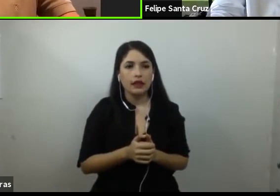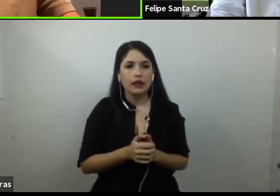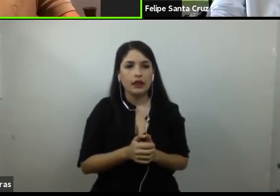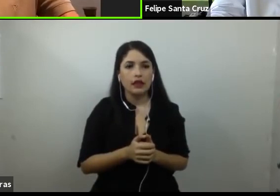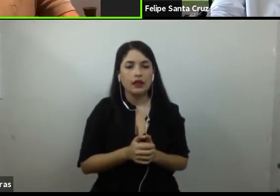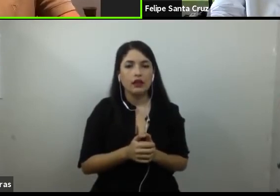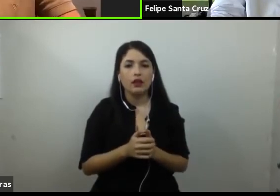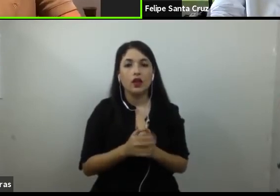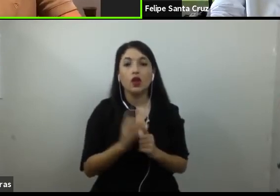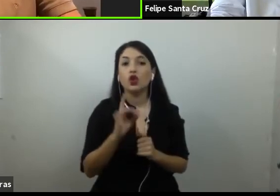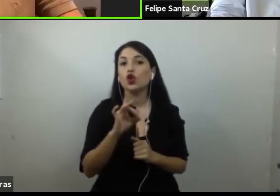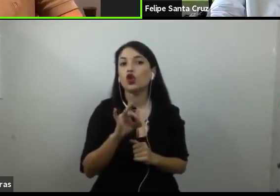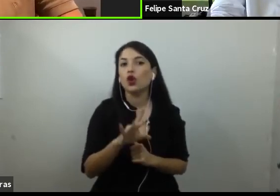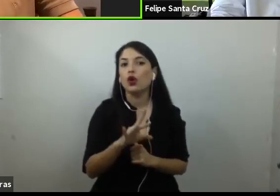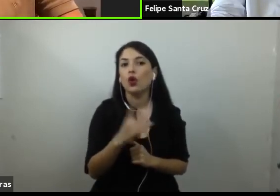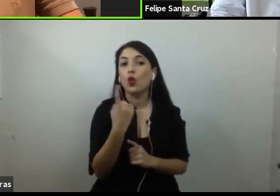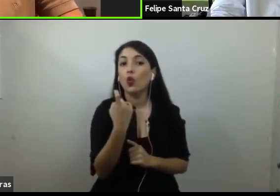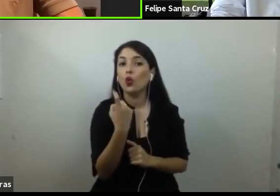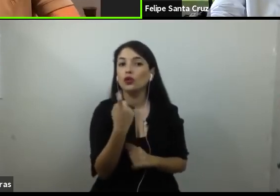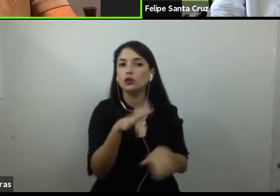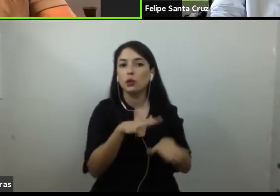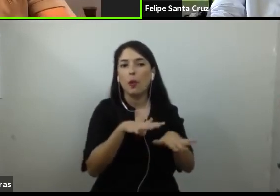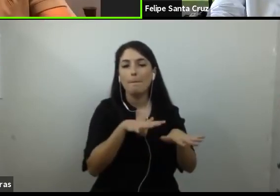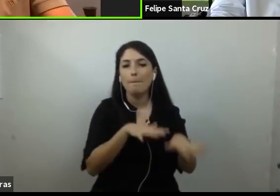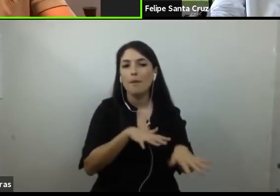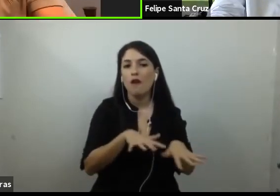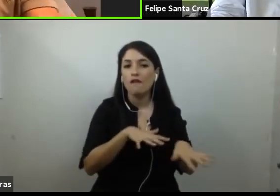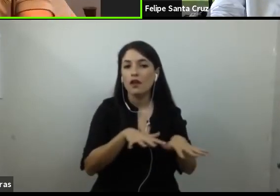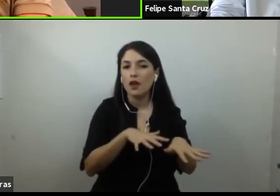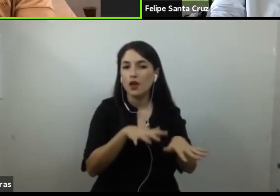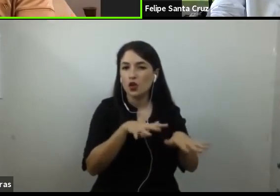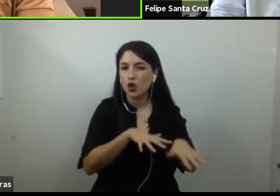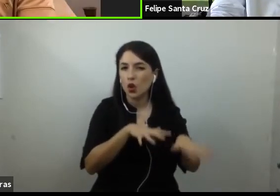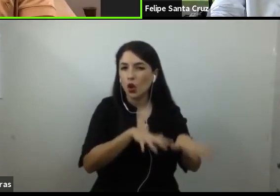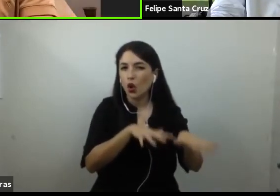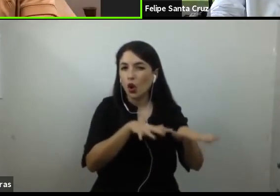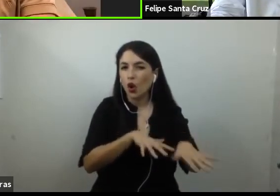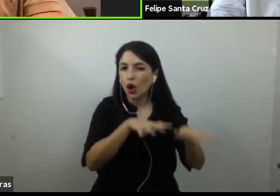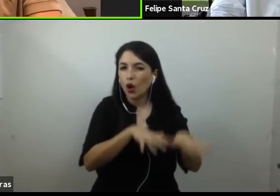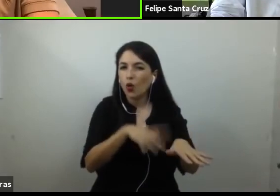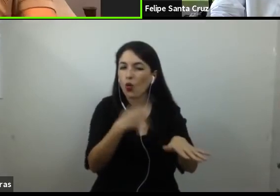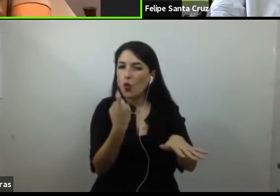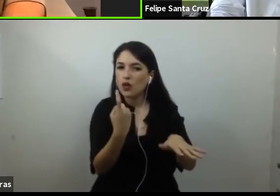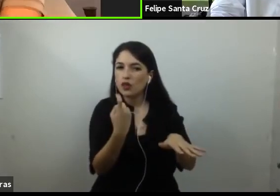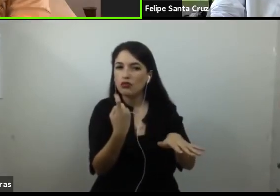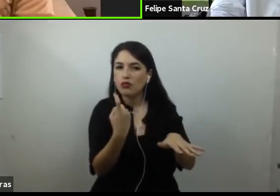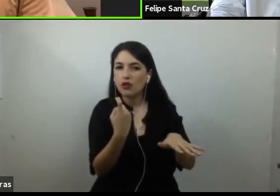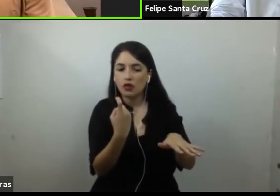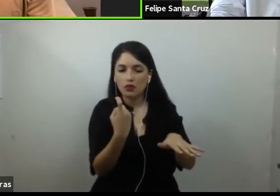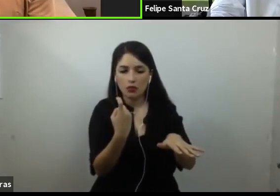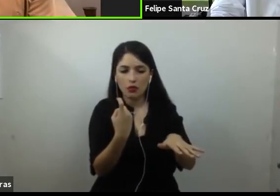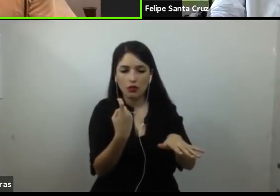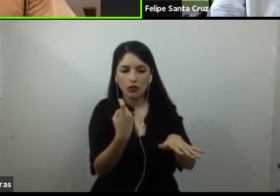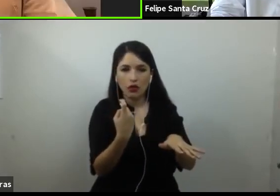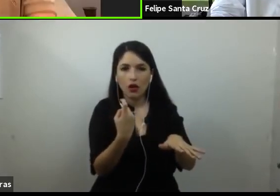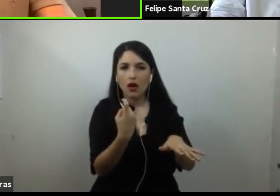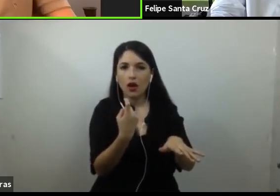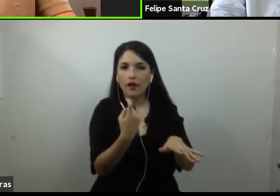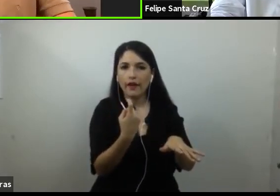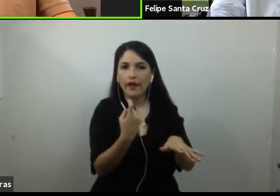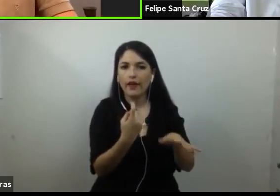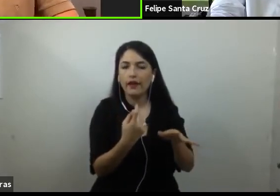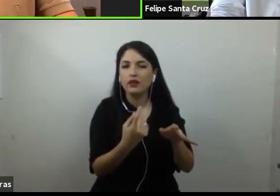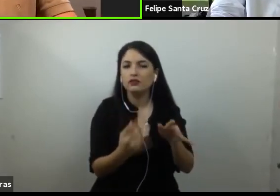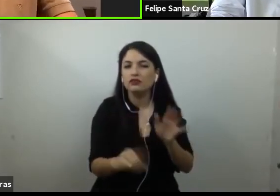num movimento que faça com que nós percamos a nossa identidade em relação aos direitos sociais que nós